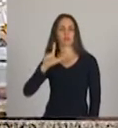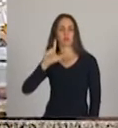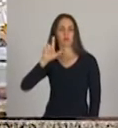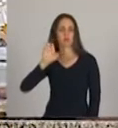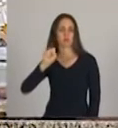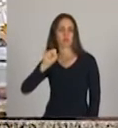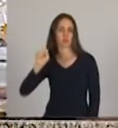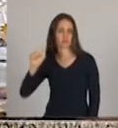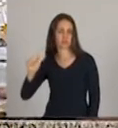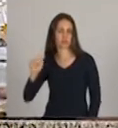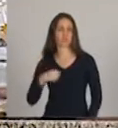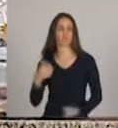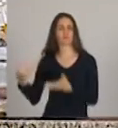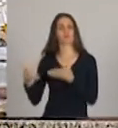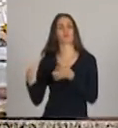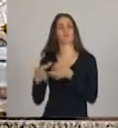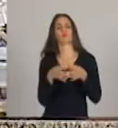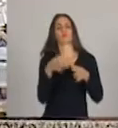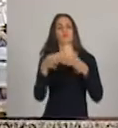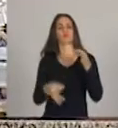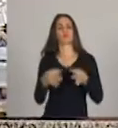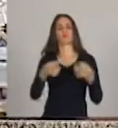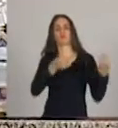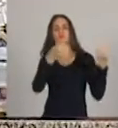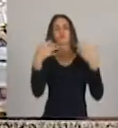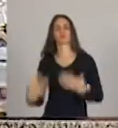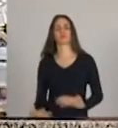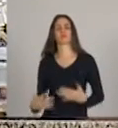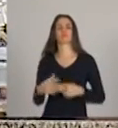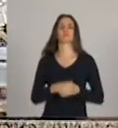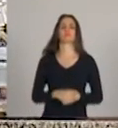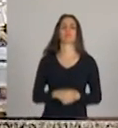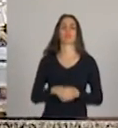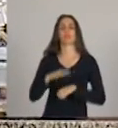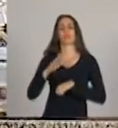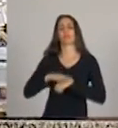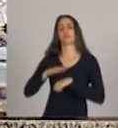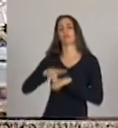de Justiça para oferecer parecer oral matéria.